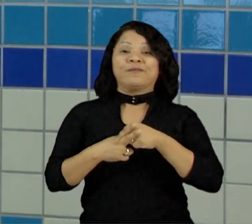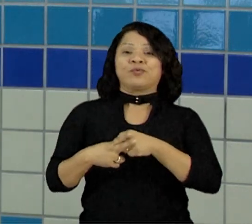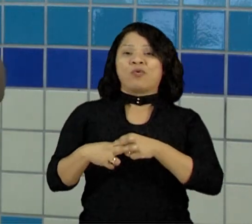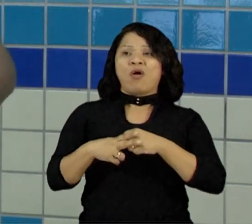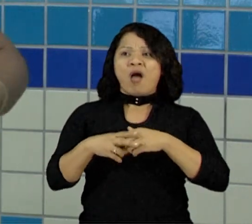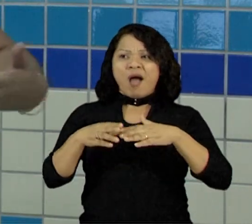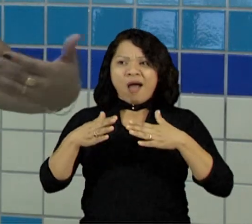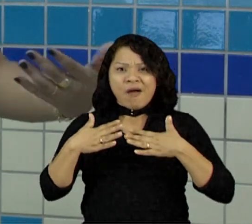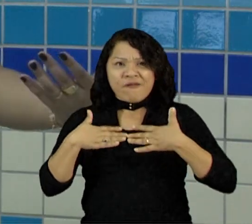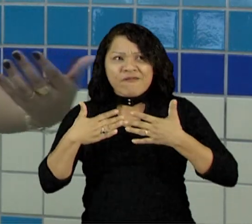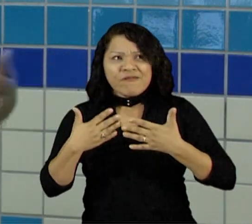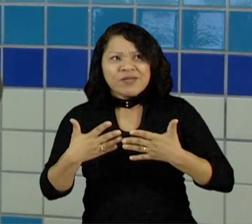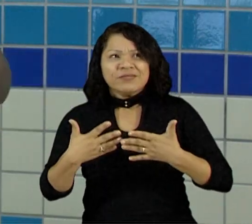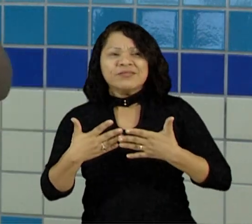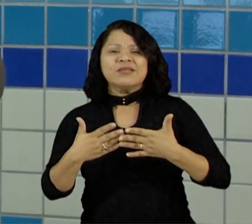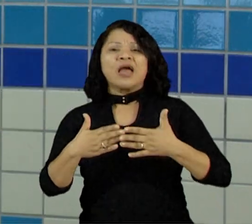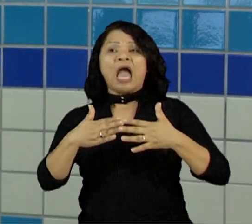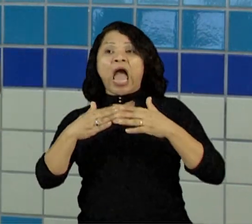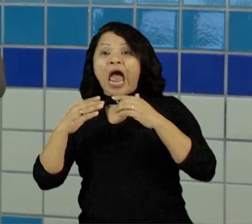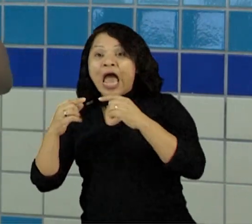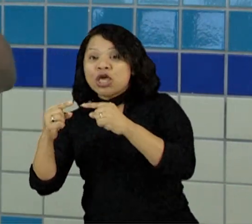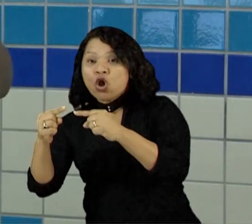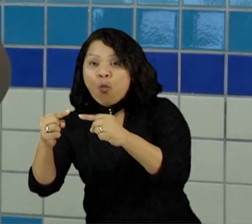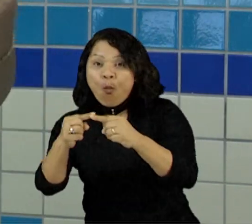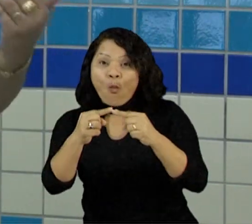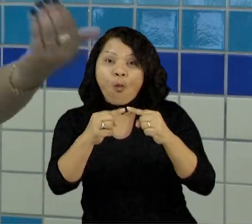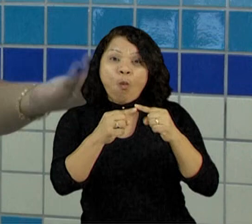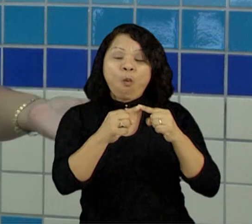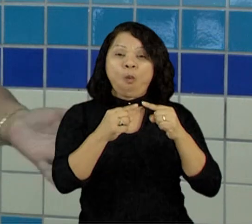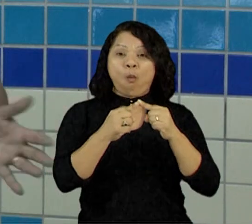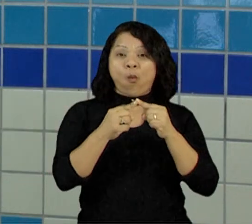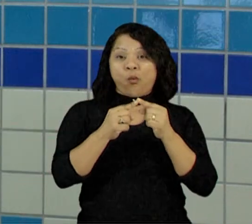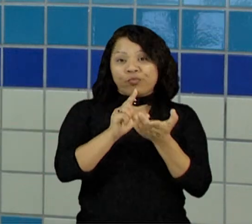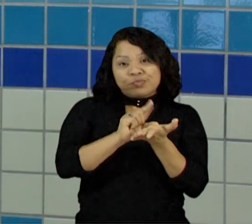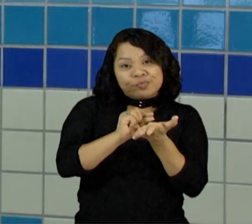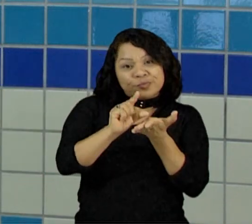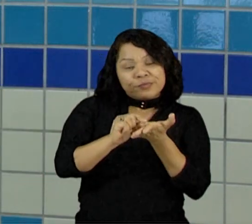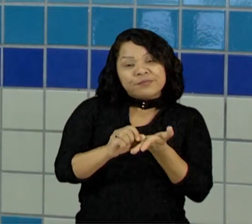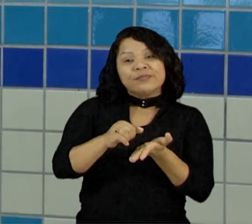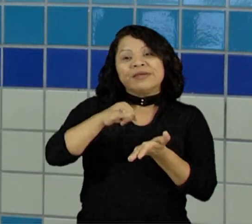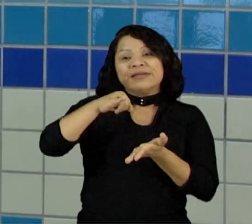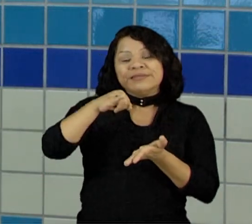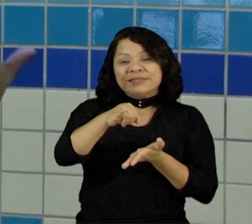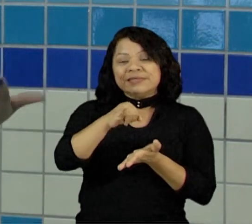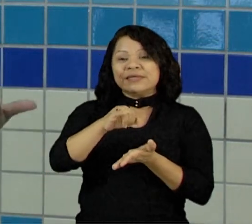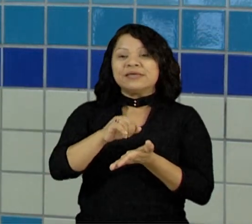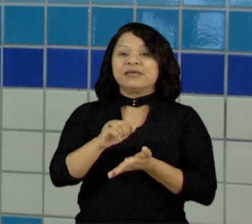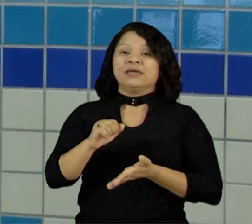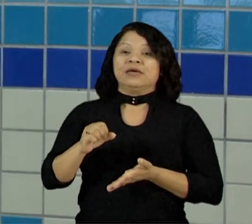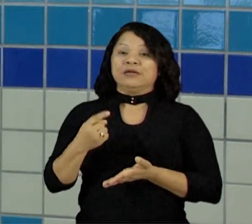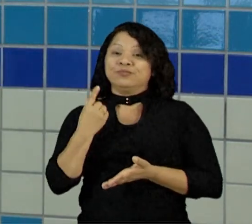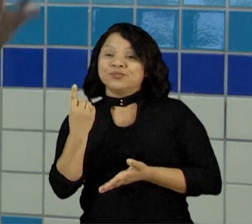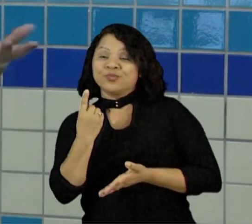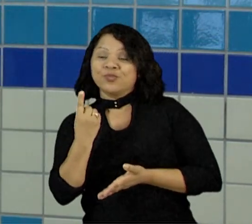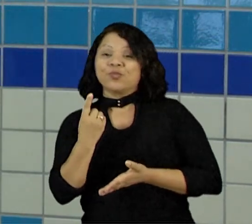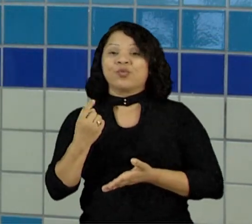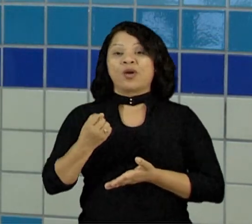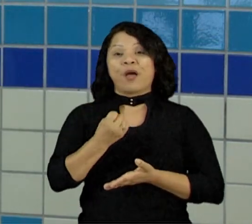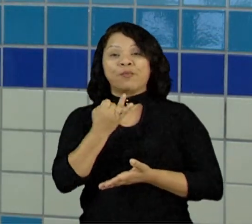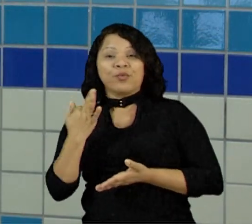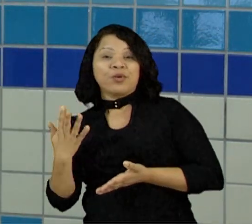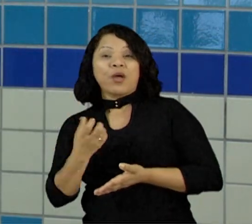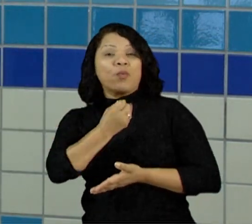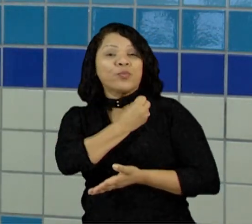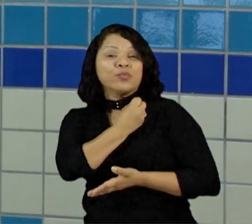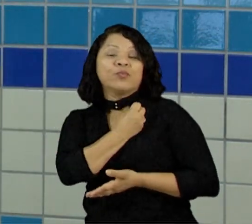e concordar o artigo, se é singular, se é plural, o número, né? Se